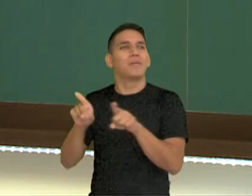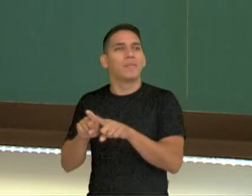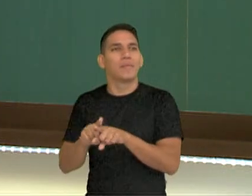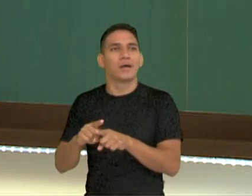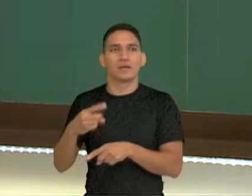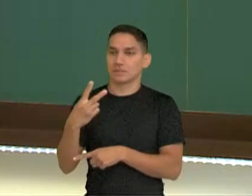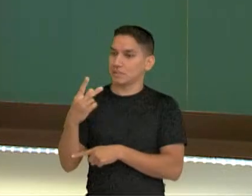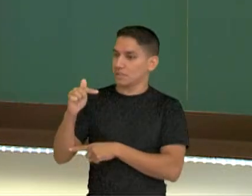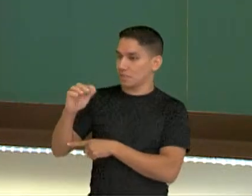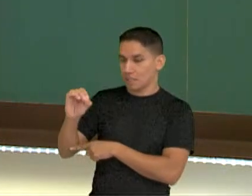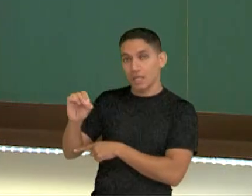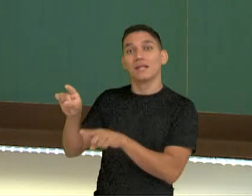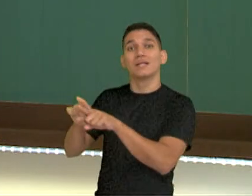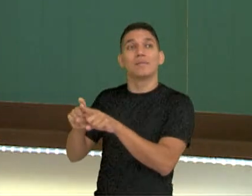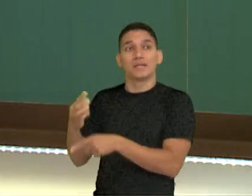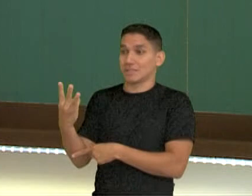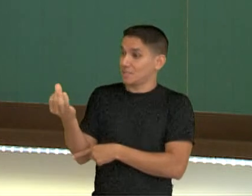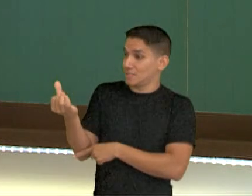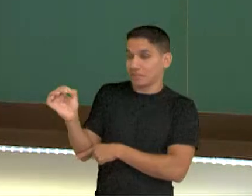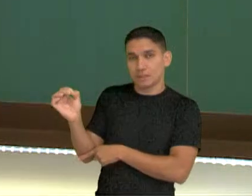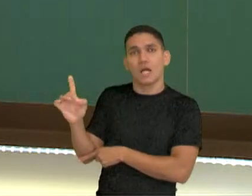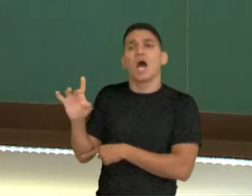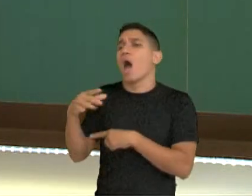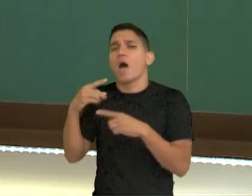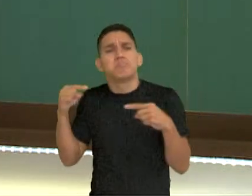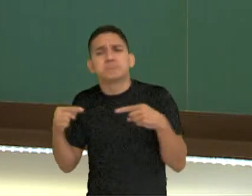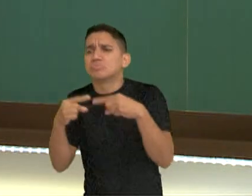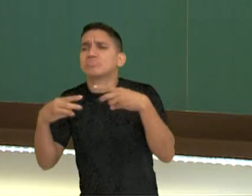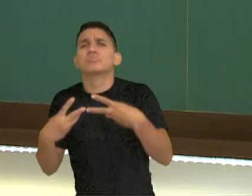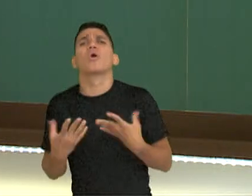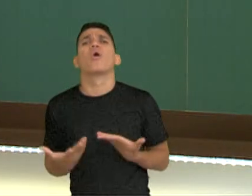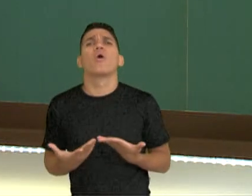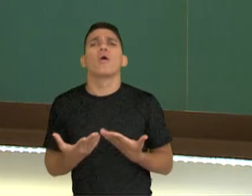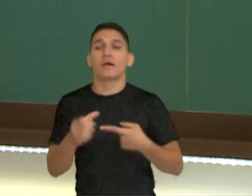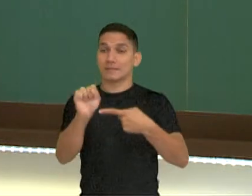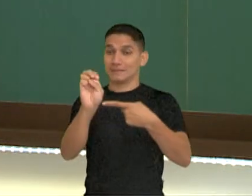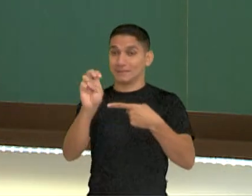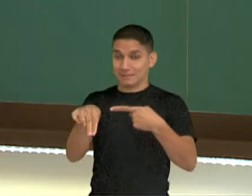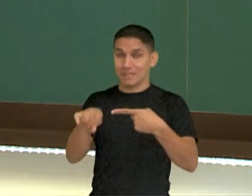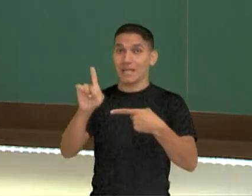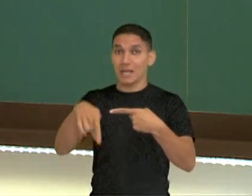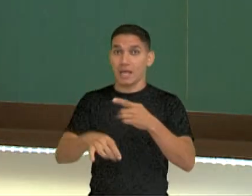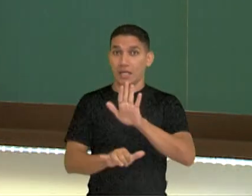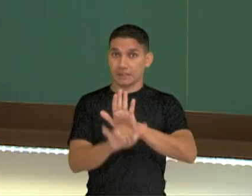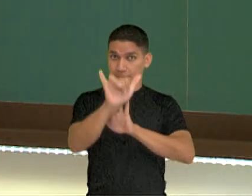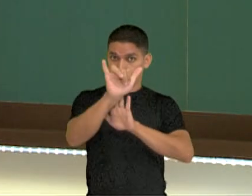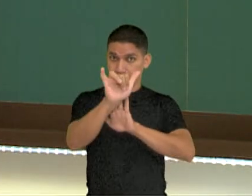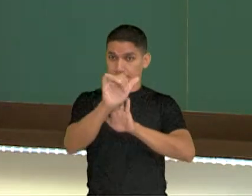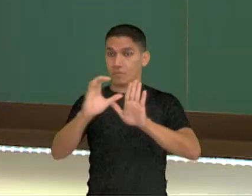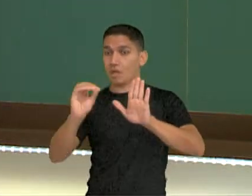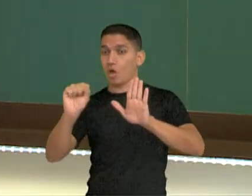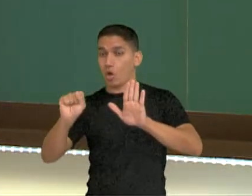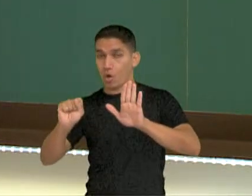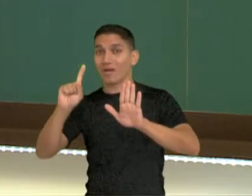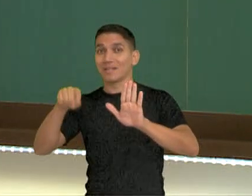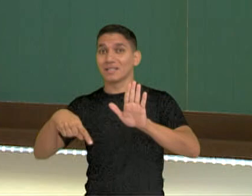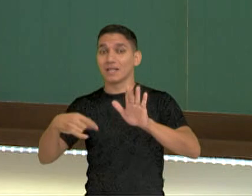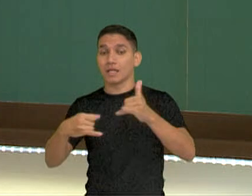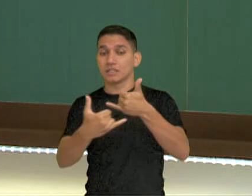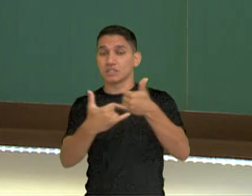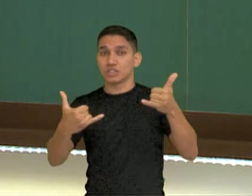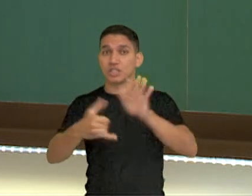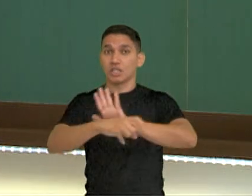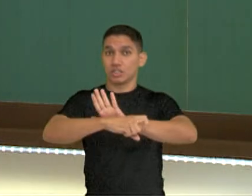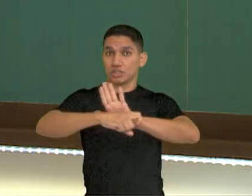360. Aonde é que eu olho esses valores? Do seno eu vou olhar sobre o eixo Y, do cosseno eu vou olhar sobre